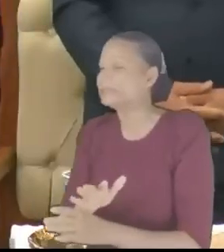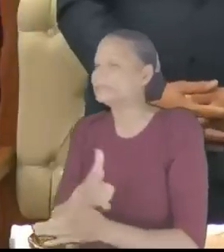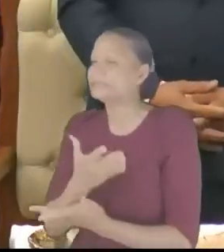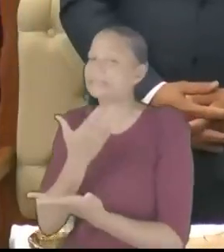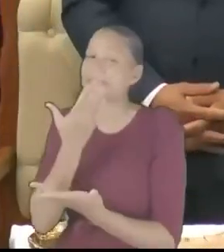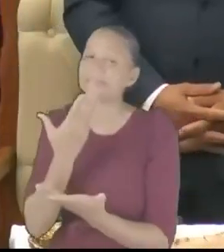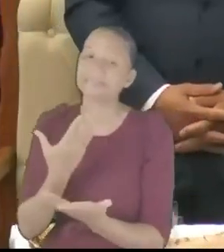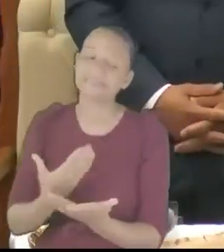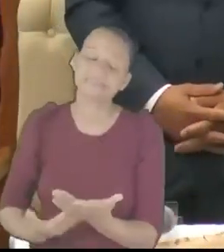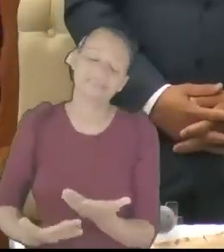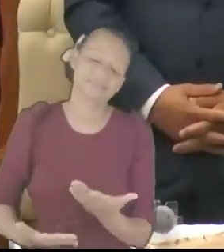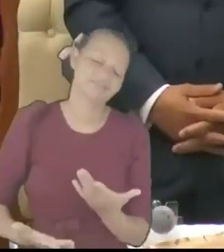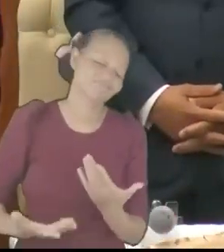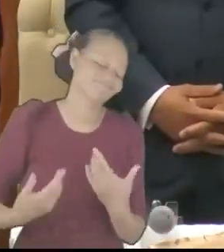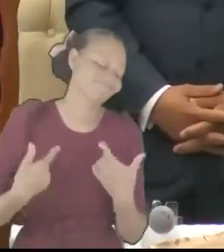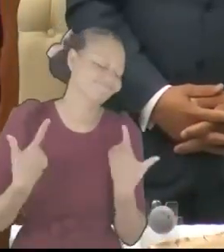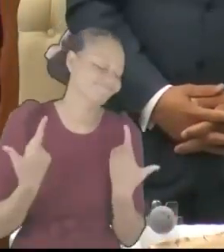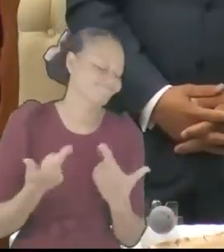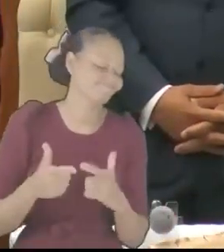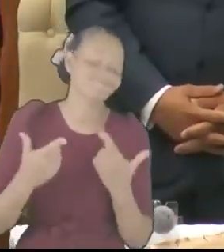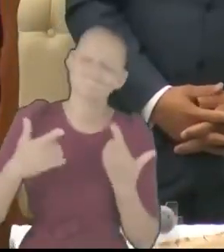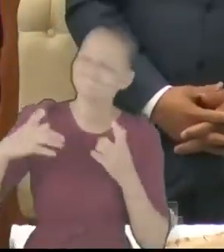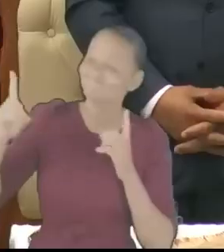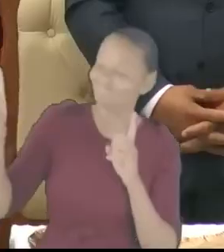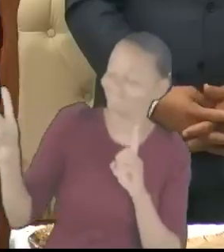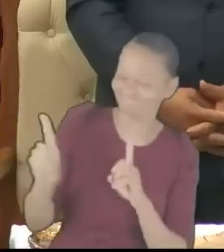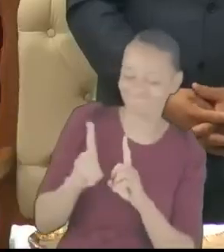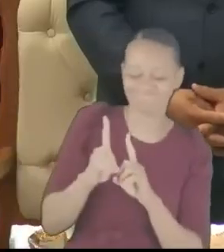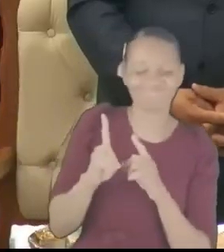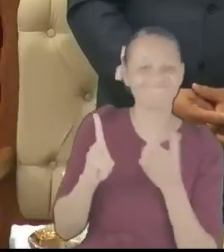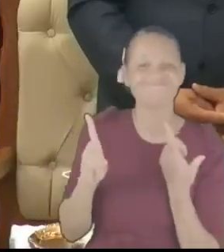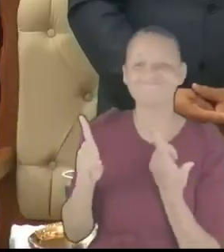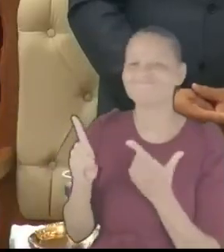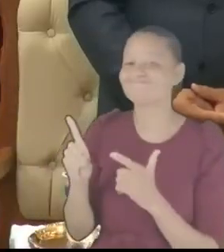longe, longe do meu